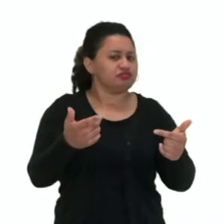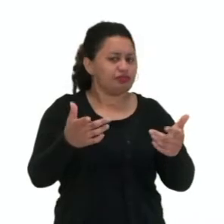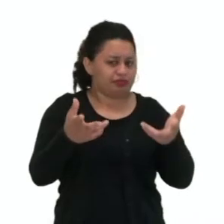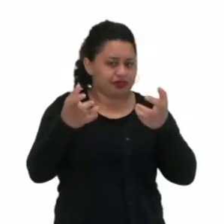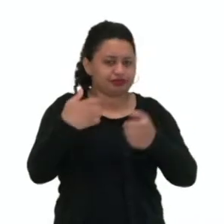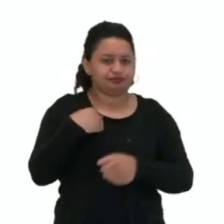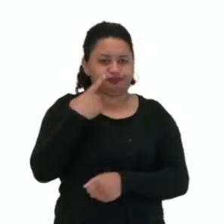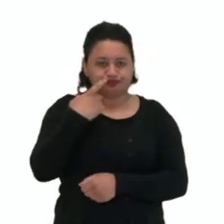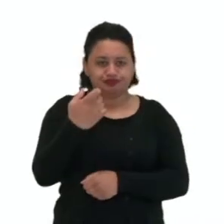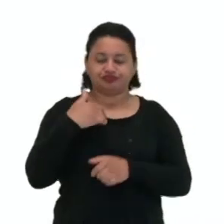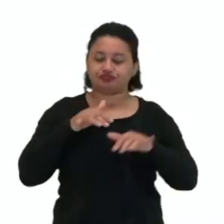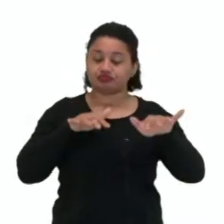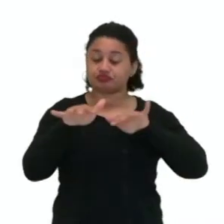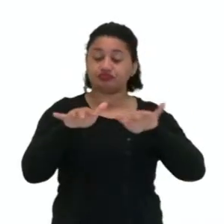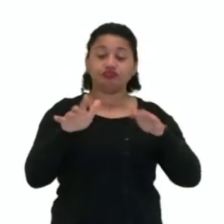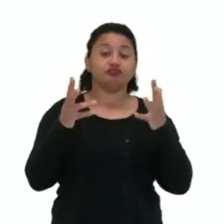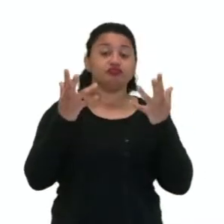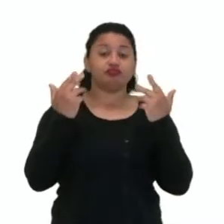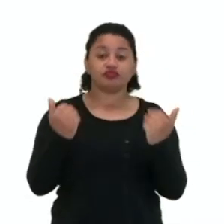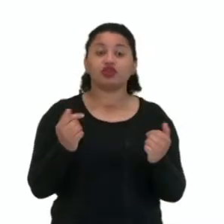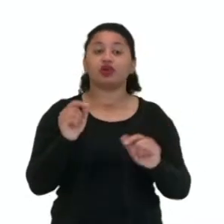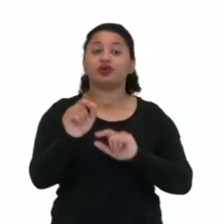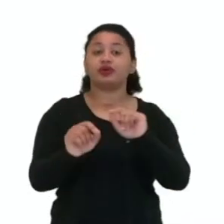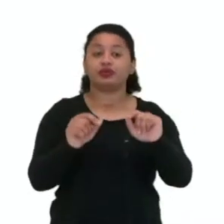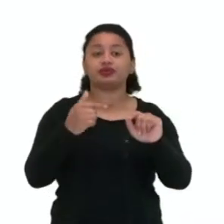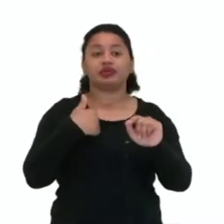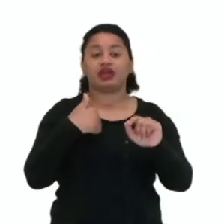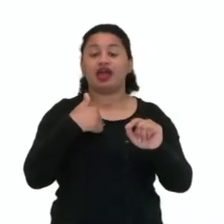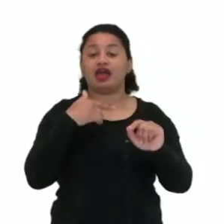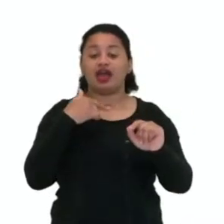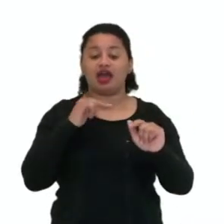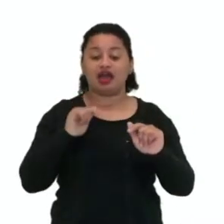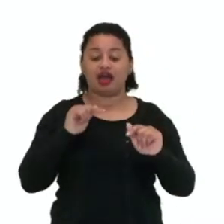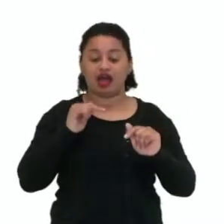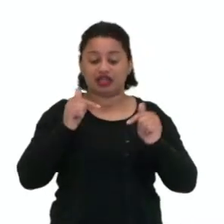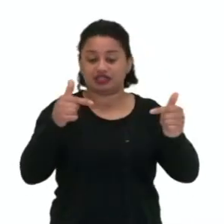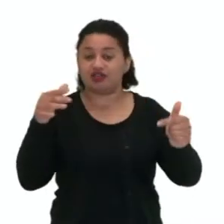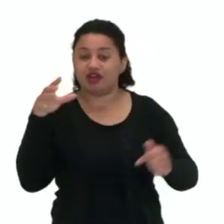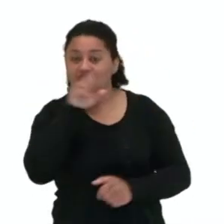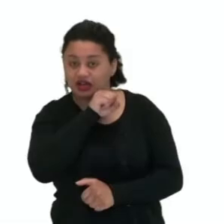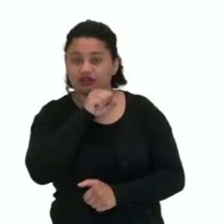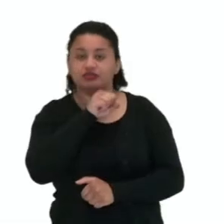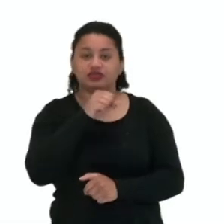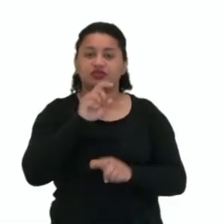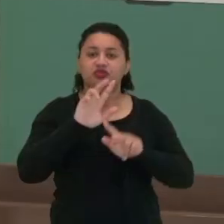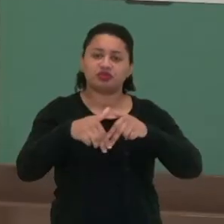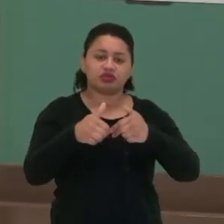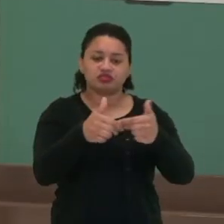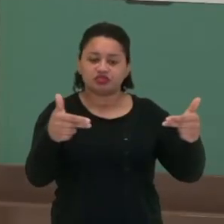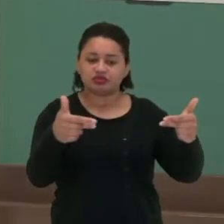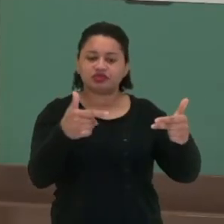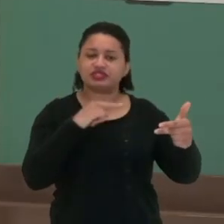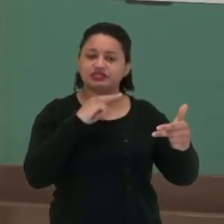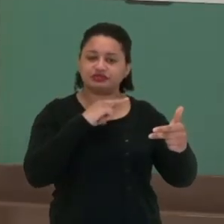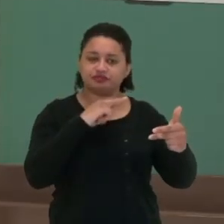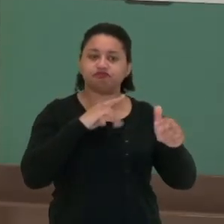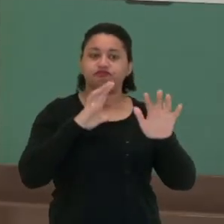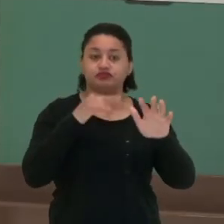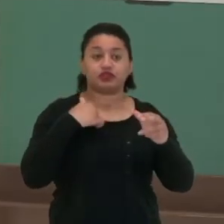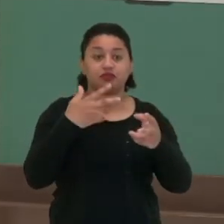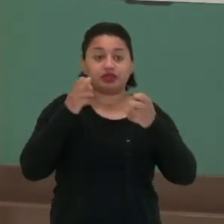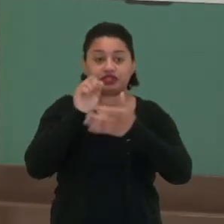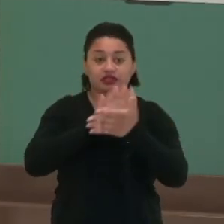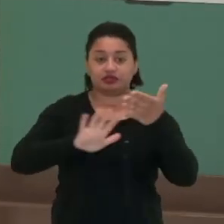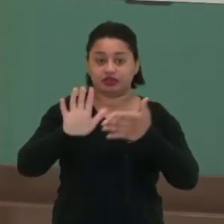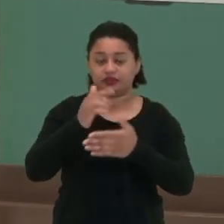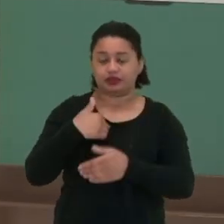É um tipo de movimento involuntário que resulta de uma rápida ação em resposta a um estímulo recebido. Olhe na